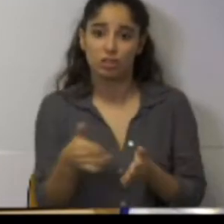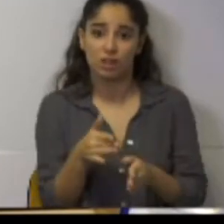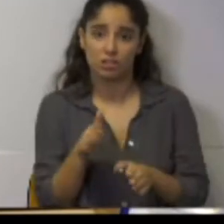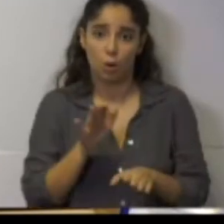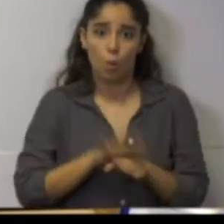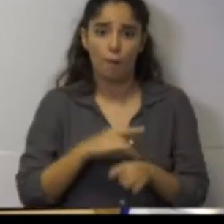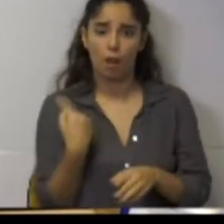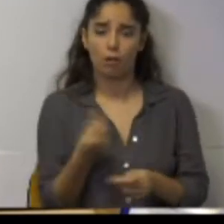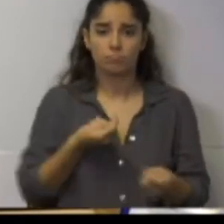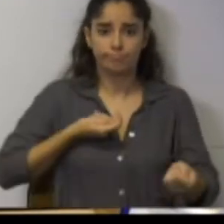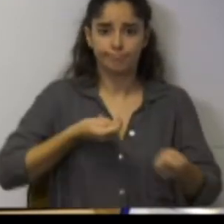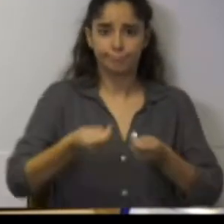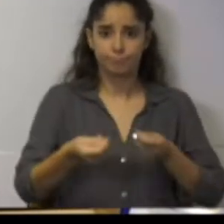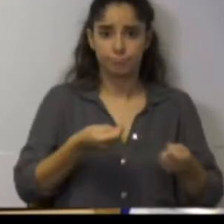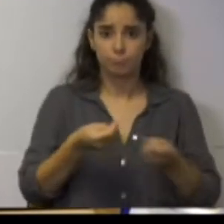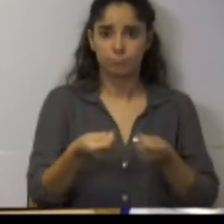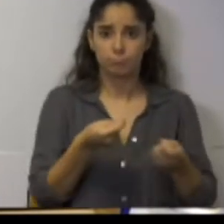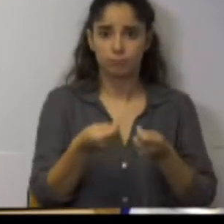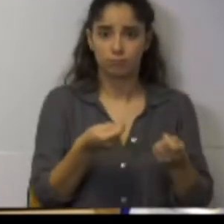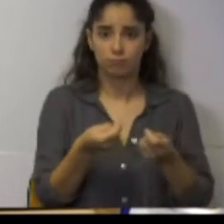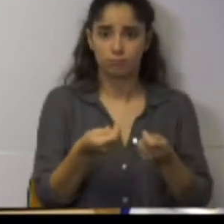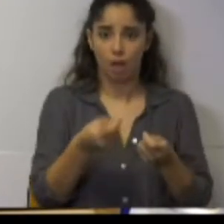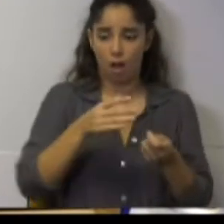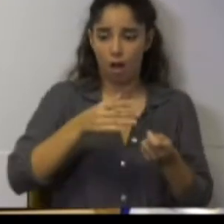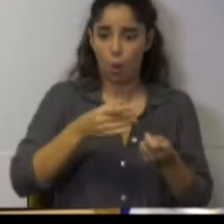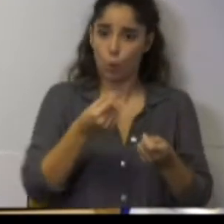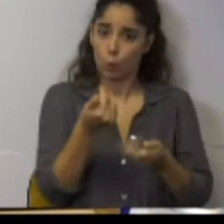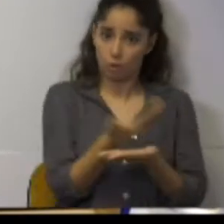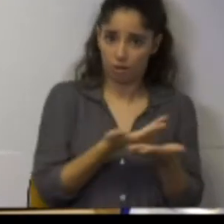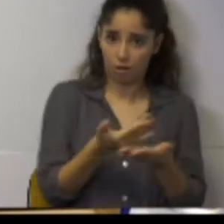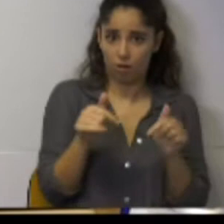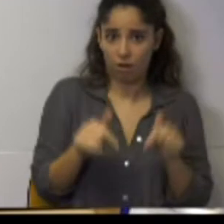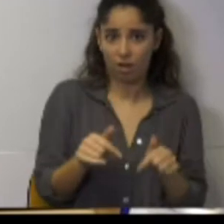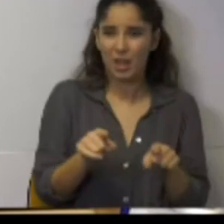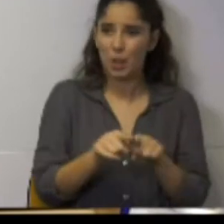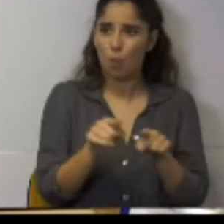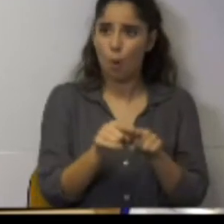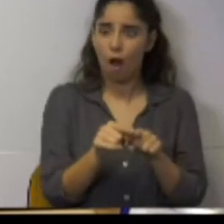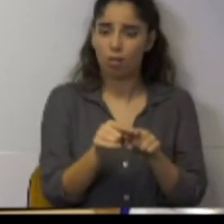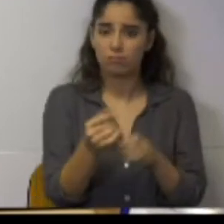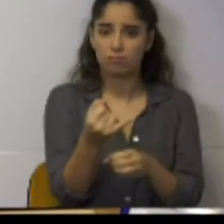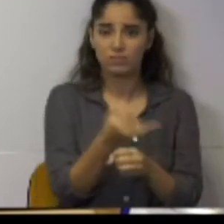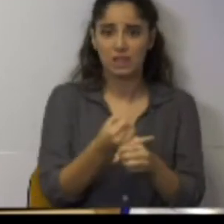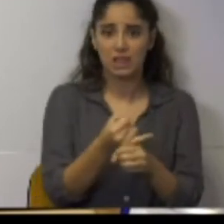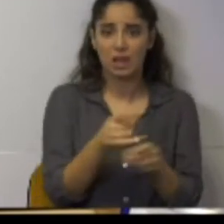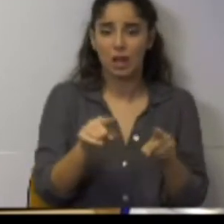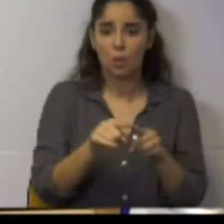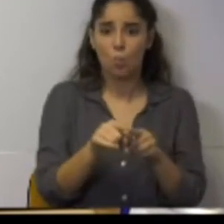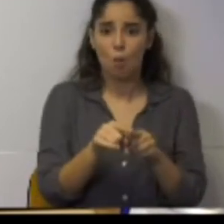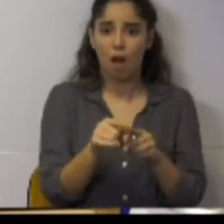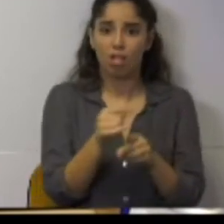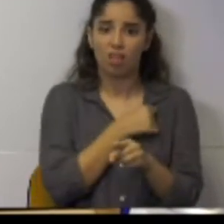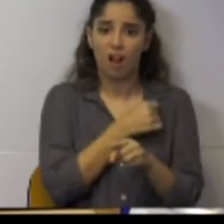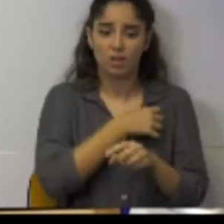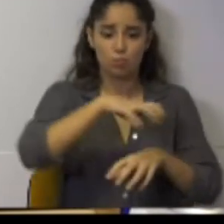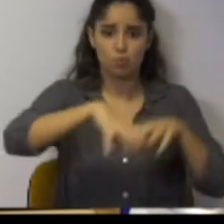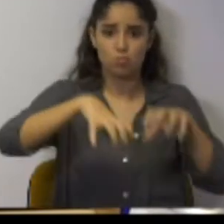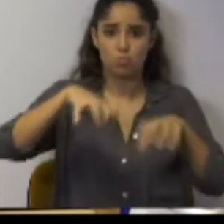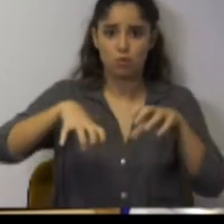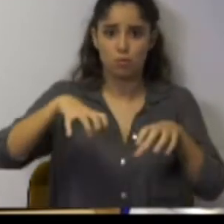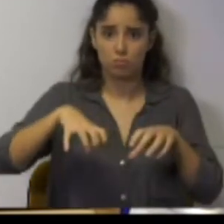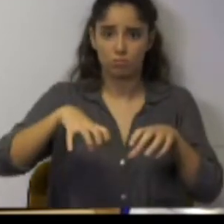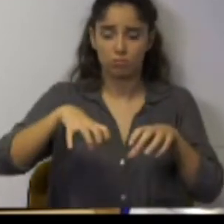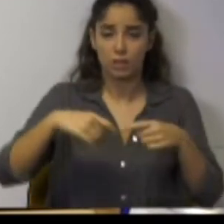andamos a gerir a conjuntura como se a região fosse um condomínio e nós temos de, em